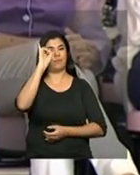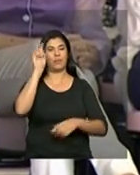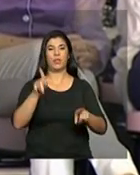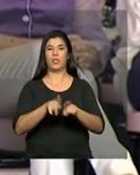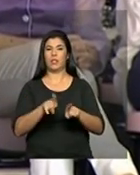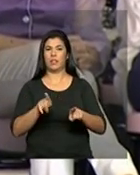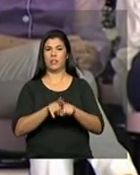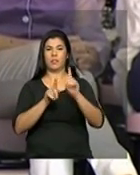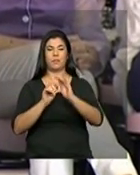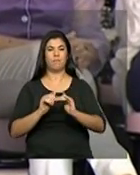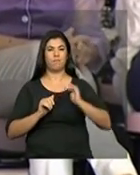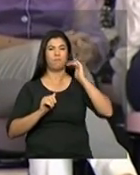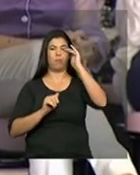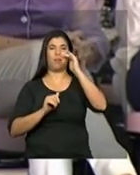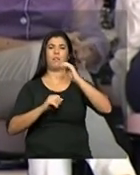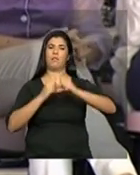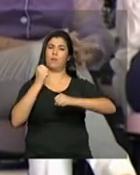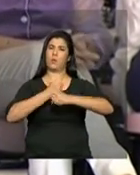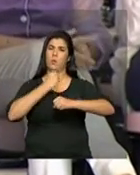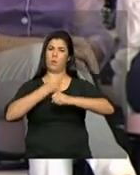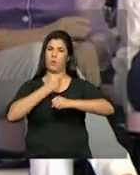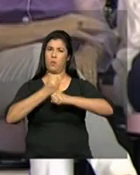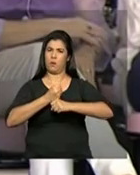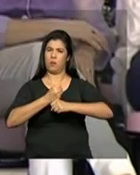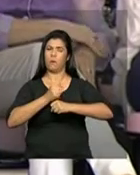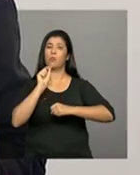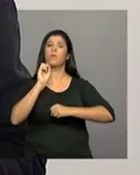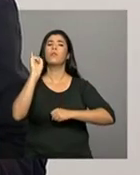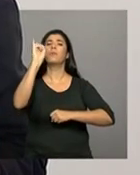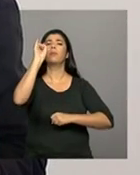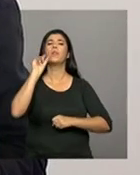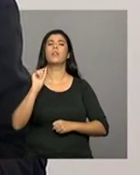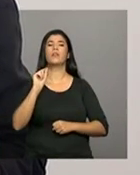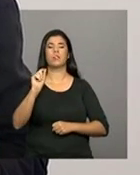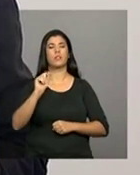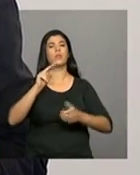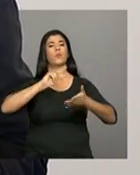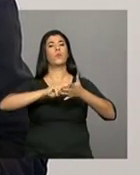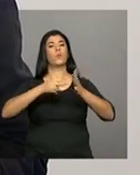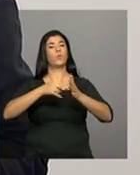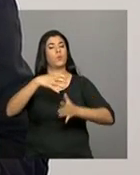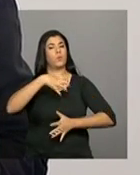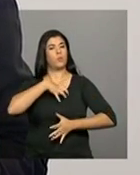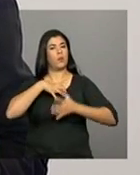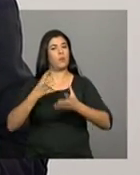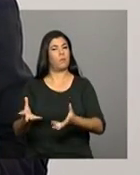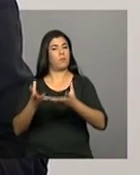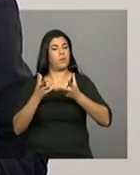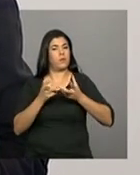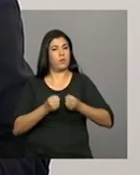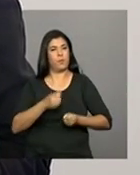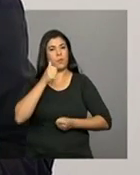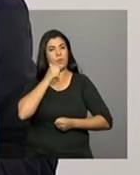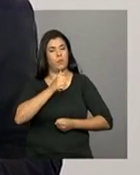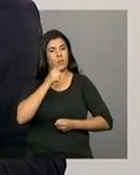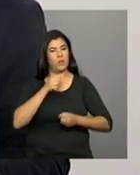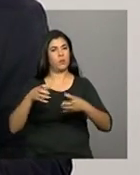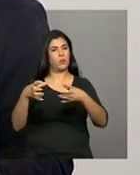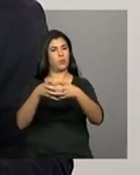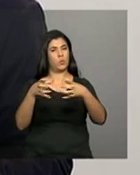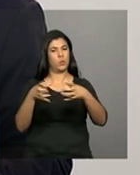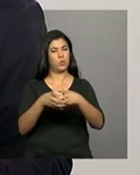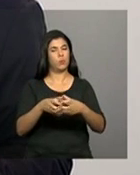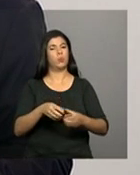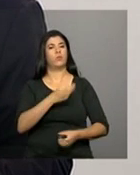mas acima da obra, acho que o que mais importa é o que ela significa nesse esforço conjunto,